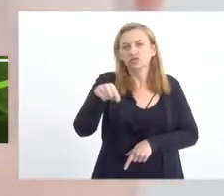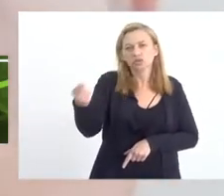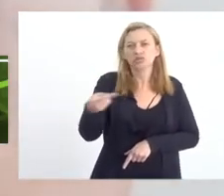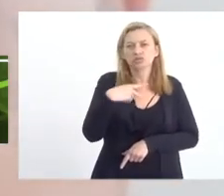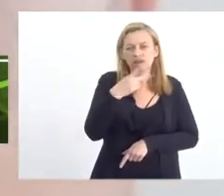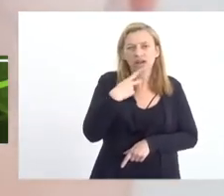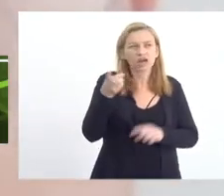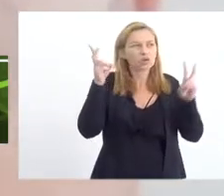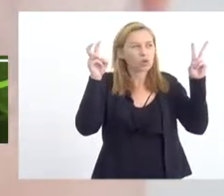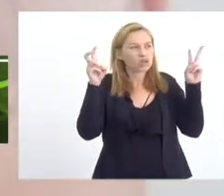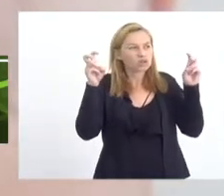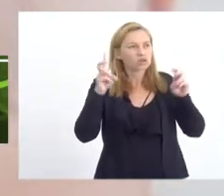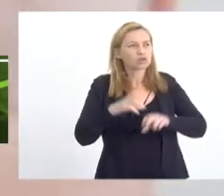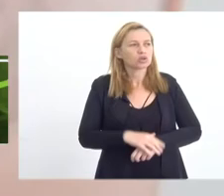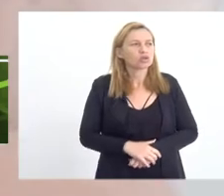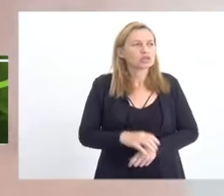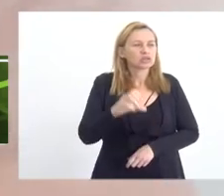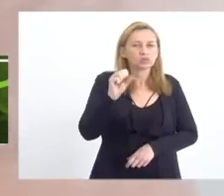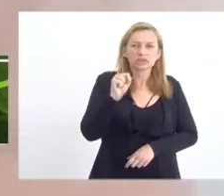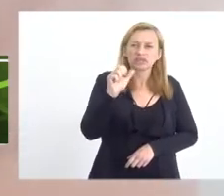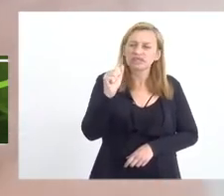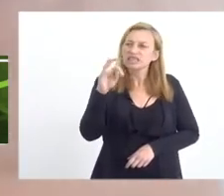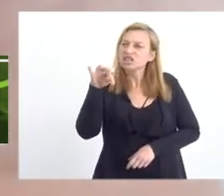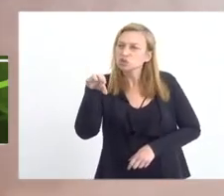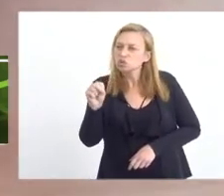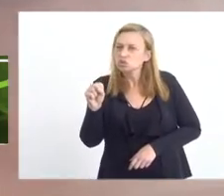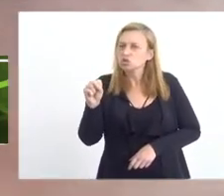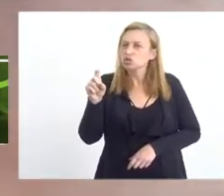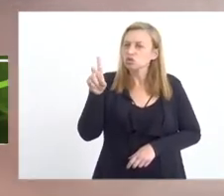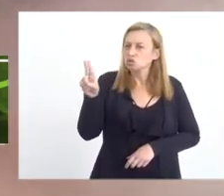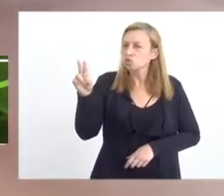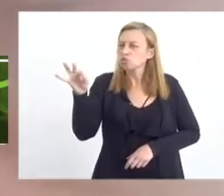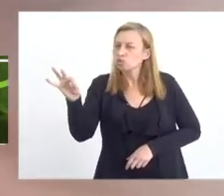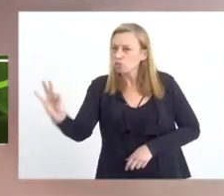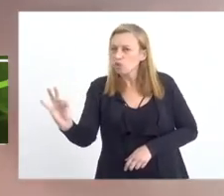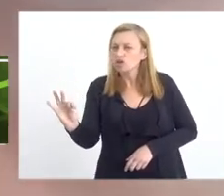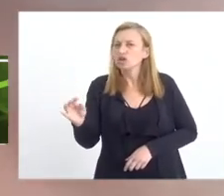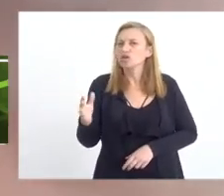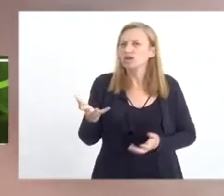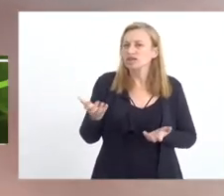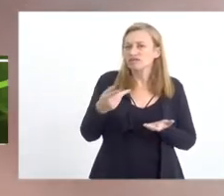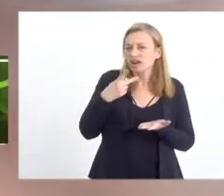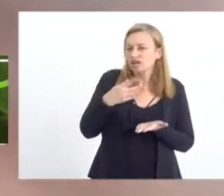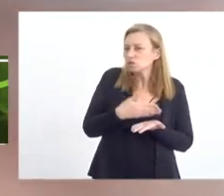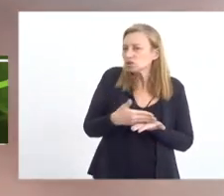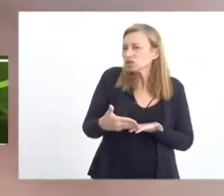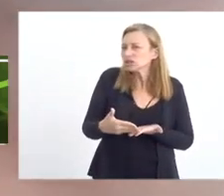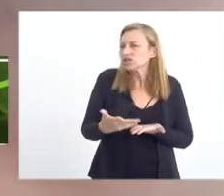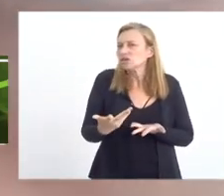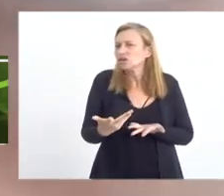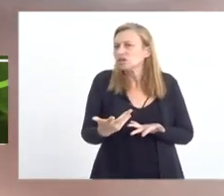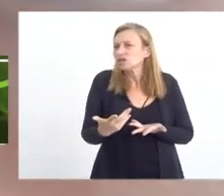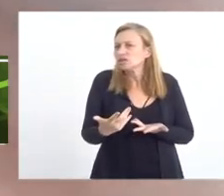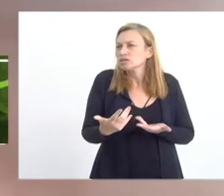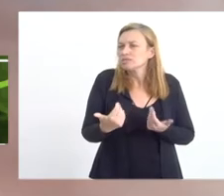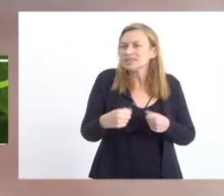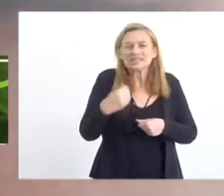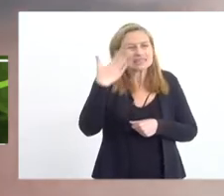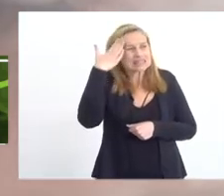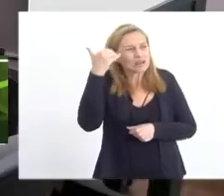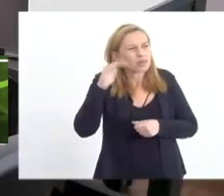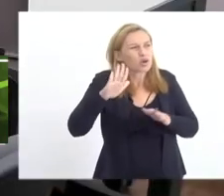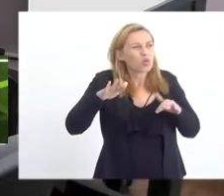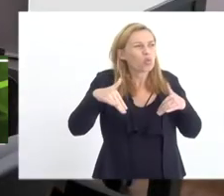a questão do Santos Dumont, eu tentei falar um pouco no início, é que tem que se saber qual